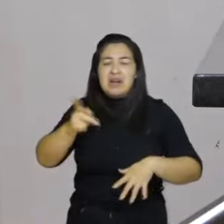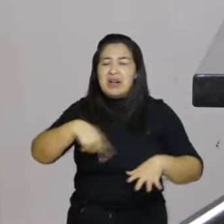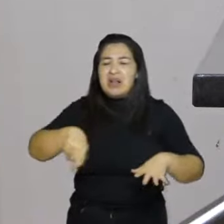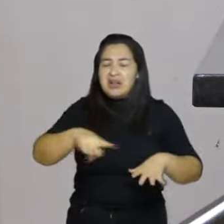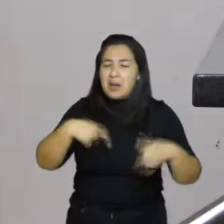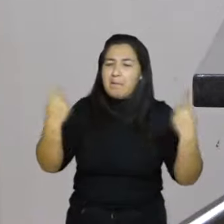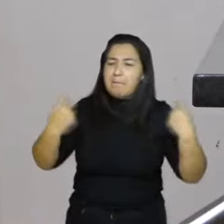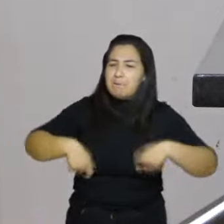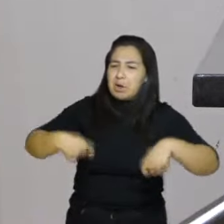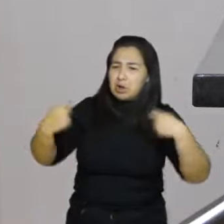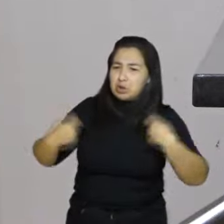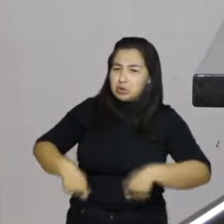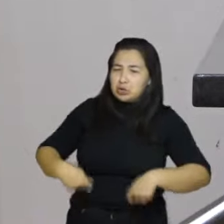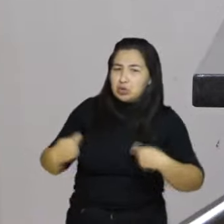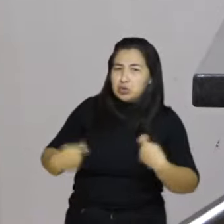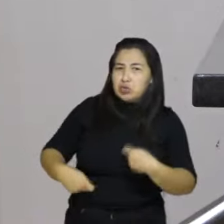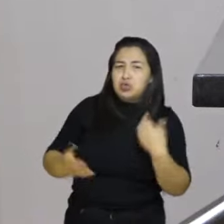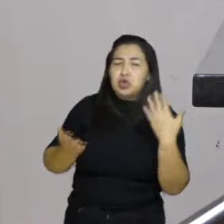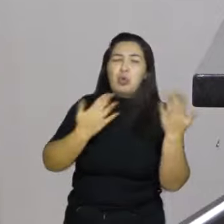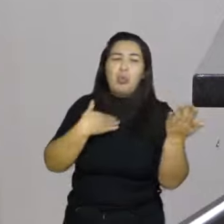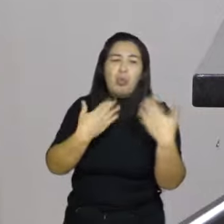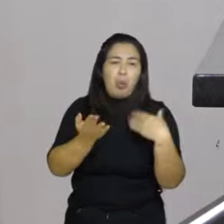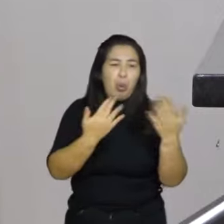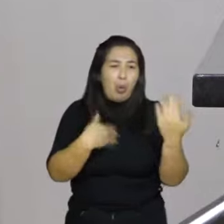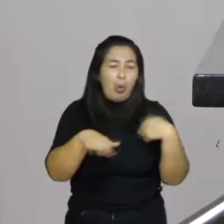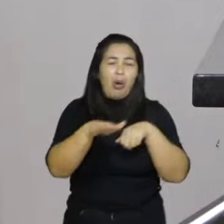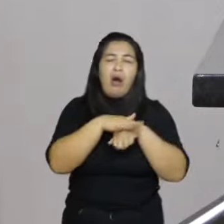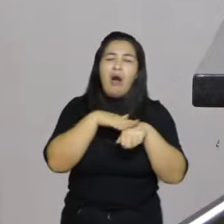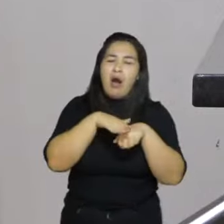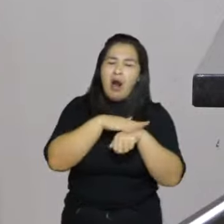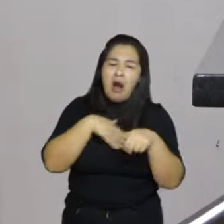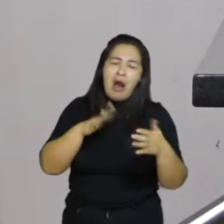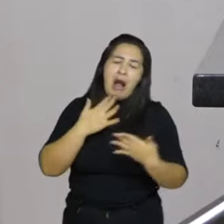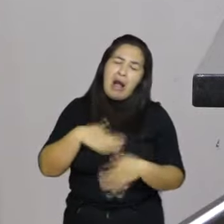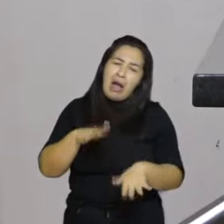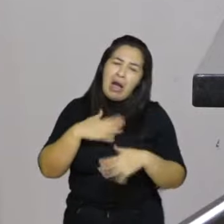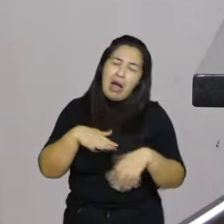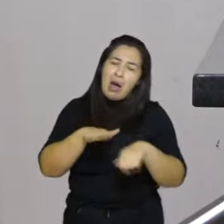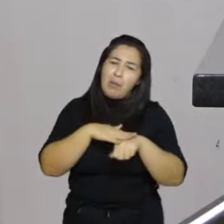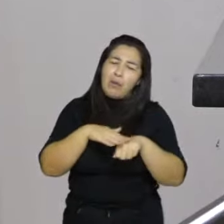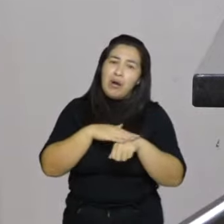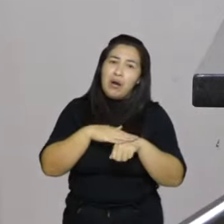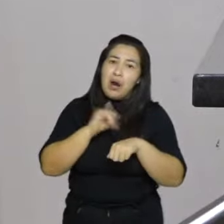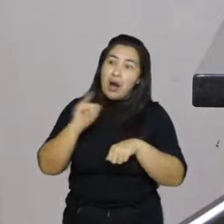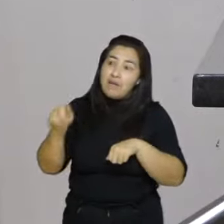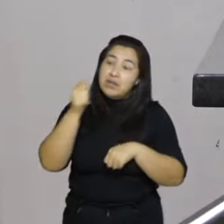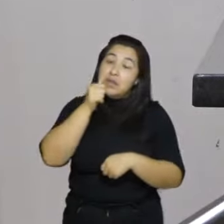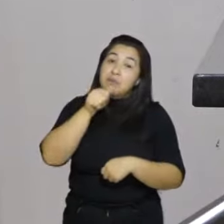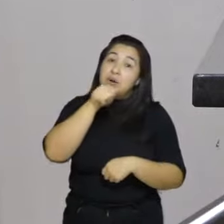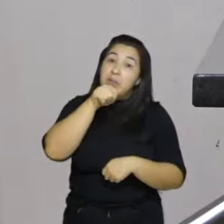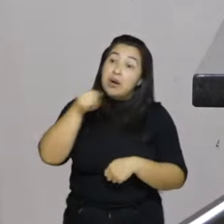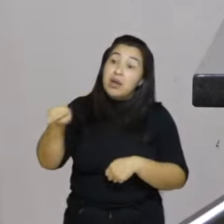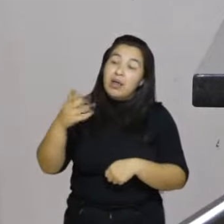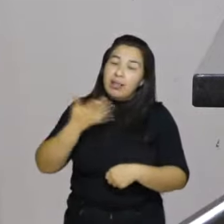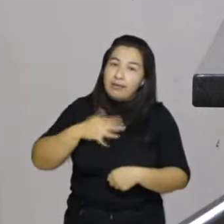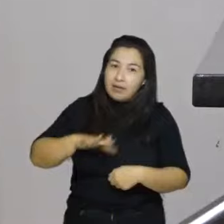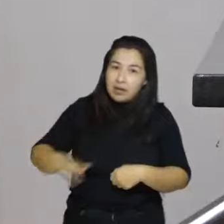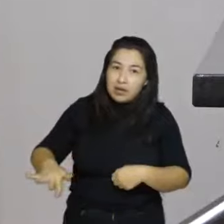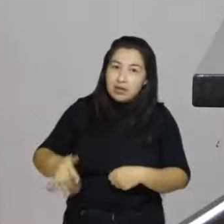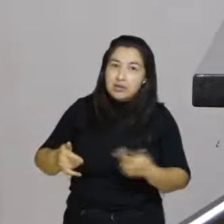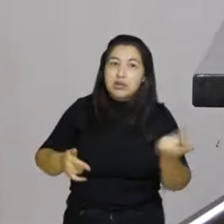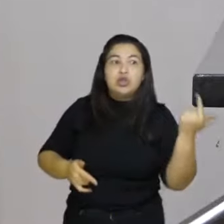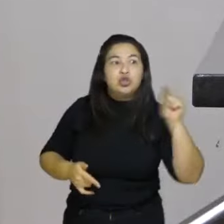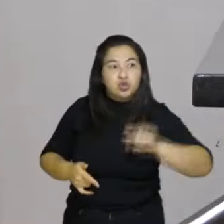construir com diálogo O que que você fala pra mãe de uma criança vou mais um caso da minha